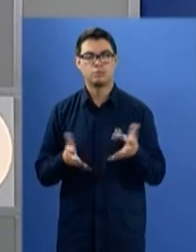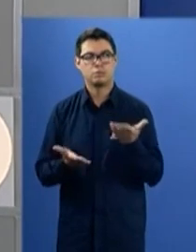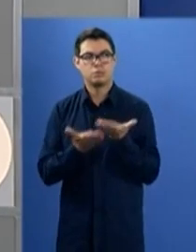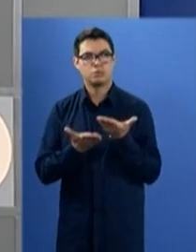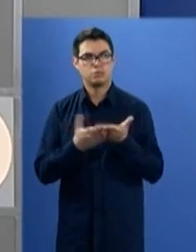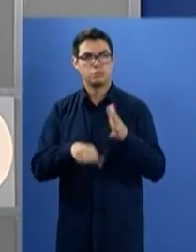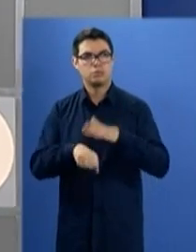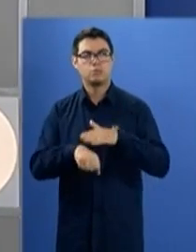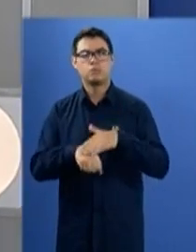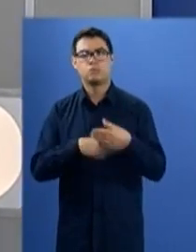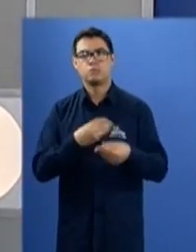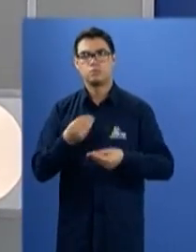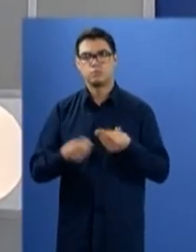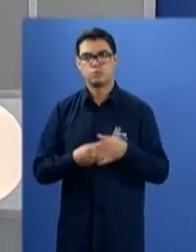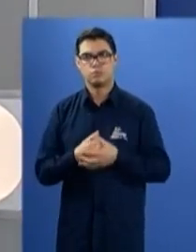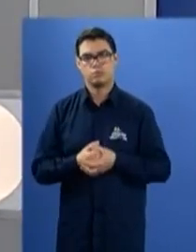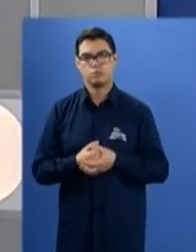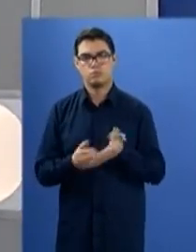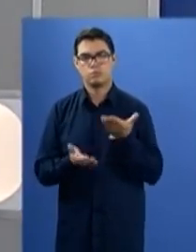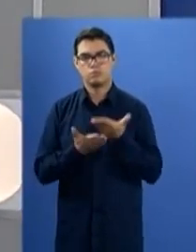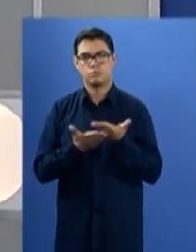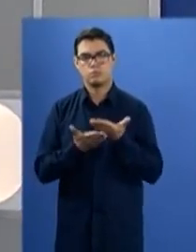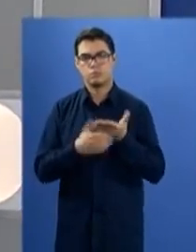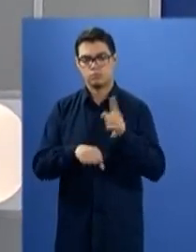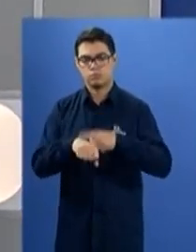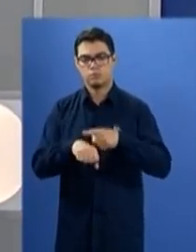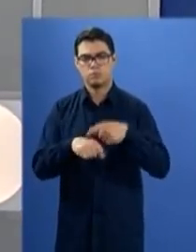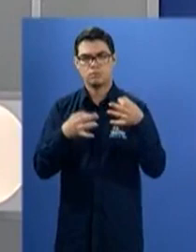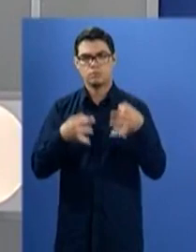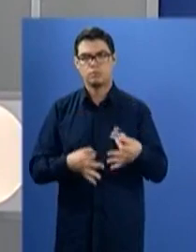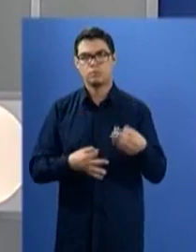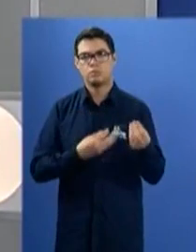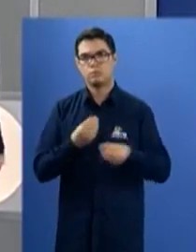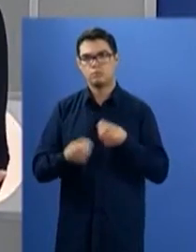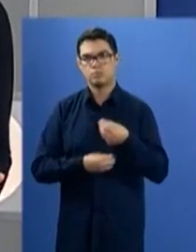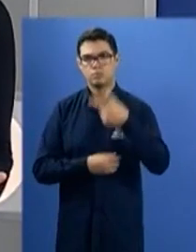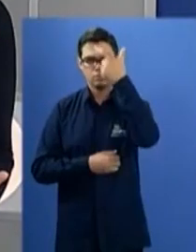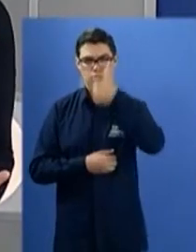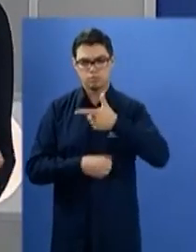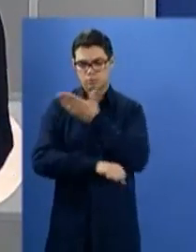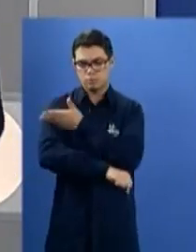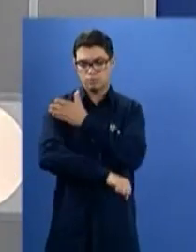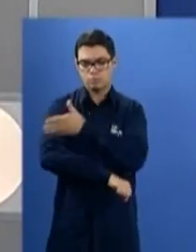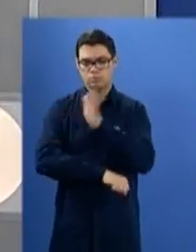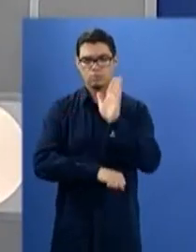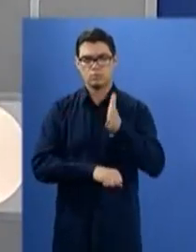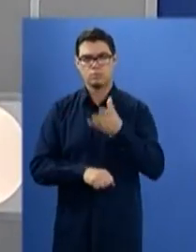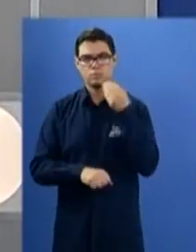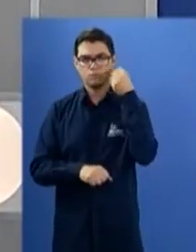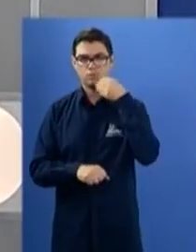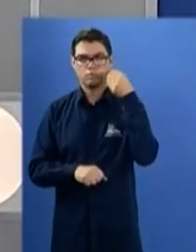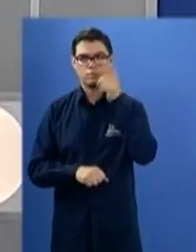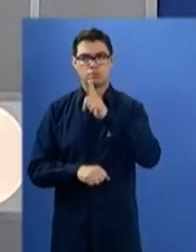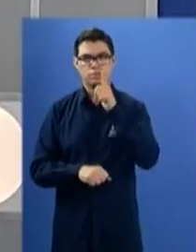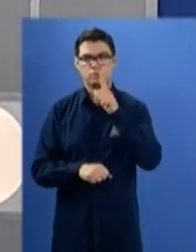Estudo de tempos. Qual o tempo ideal que uma pessoa qualificada, devidamente treinada e com